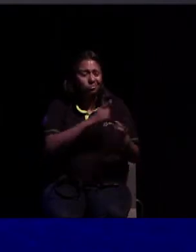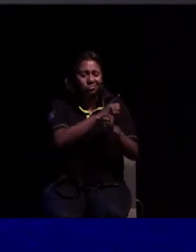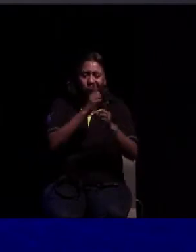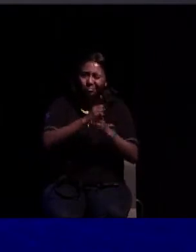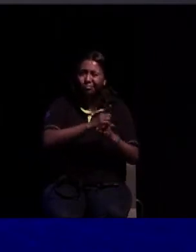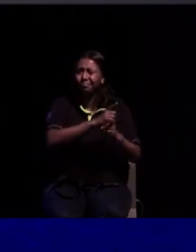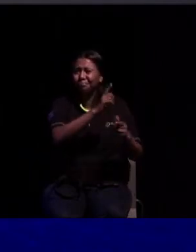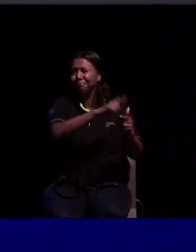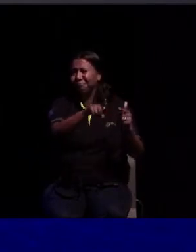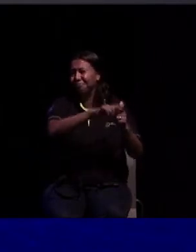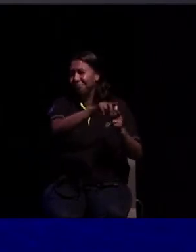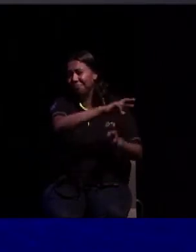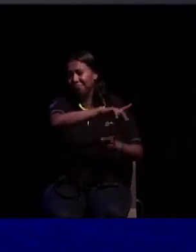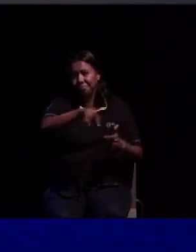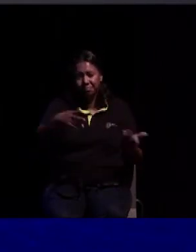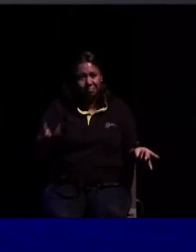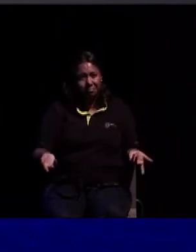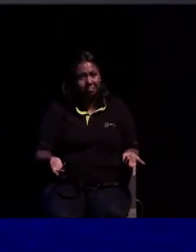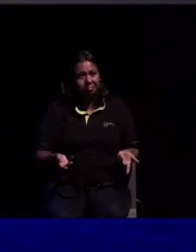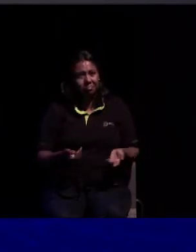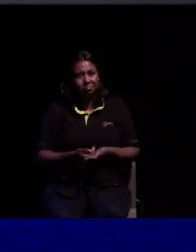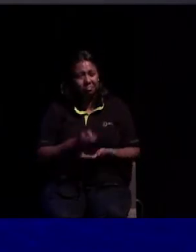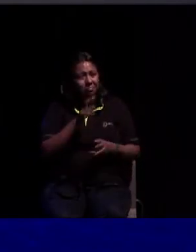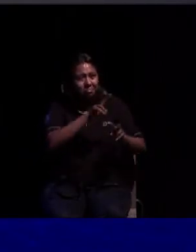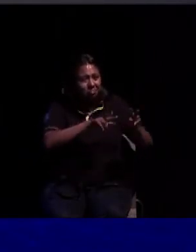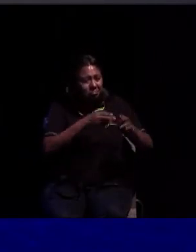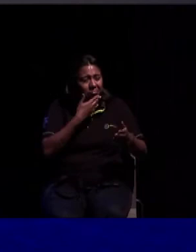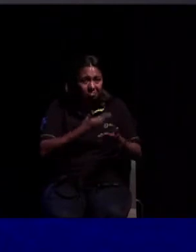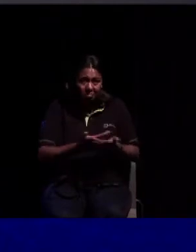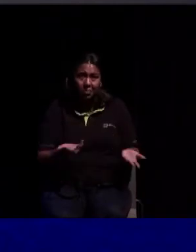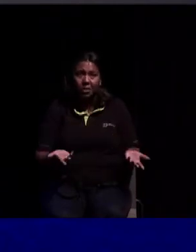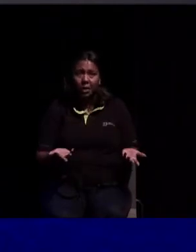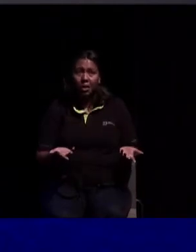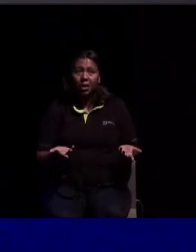ponto em que a gente pode usar também o turismo